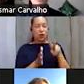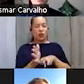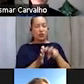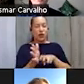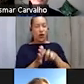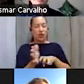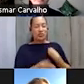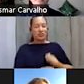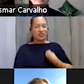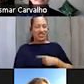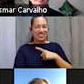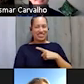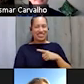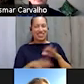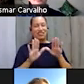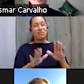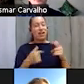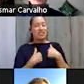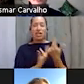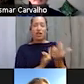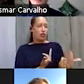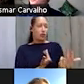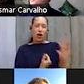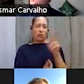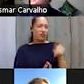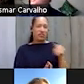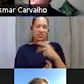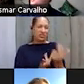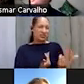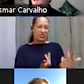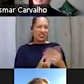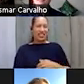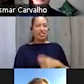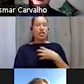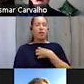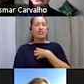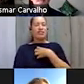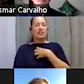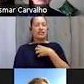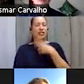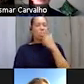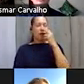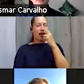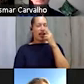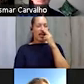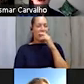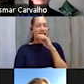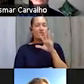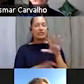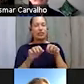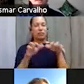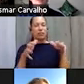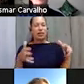Poxa vida, mas eu também sou professora. Estou me sentindo assim, tipo uma samambaia, que é um fóssil vivo,